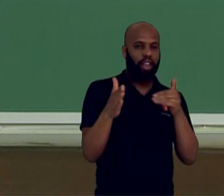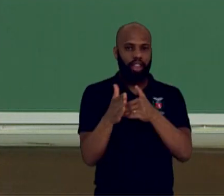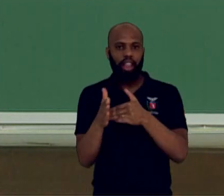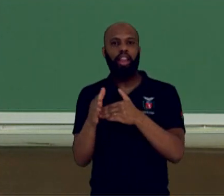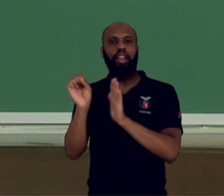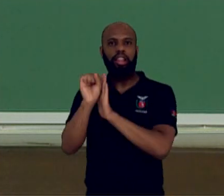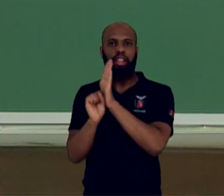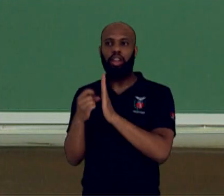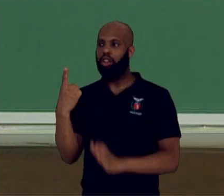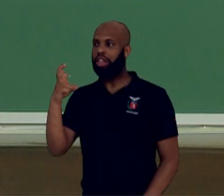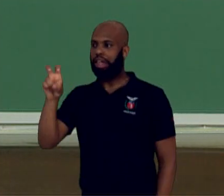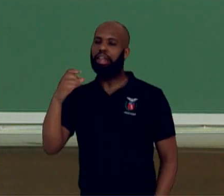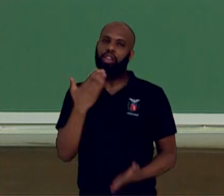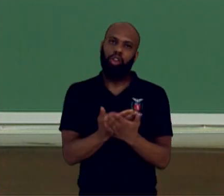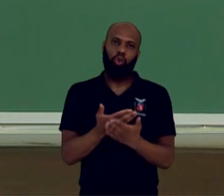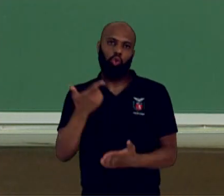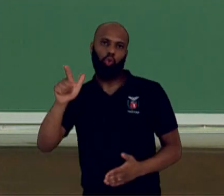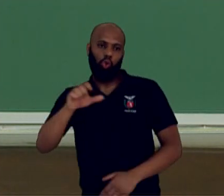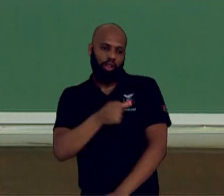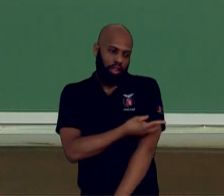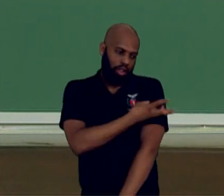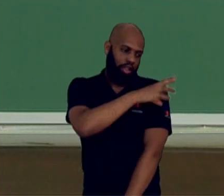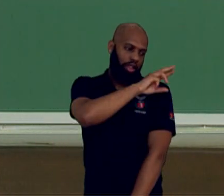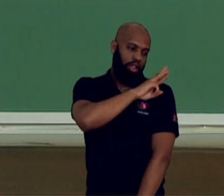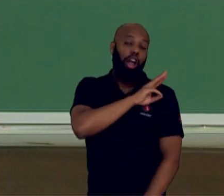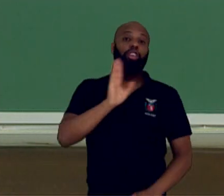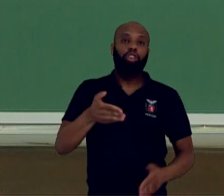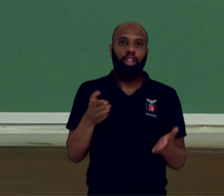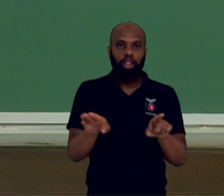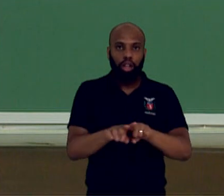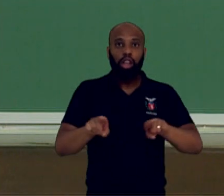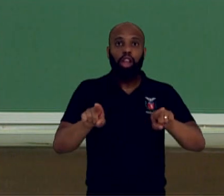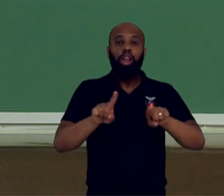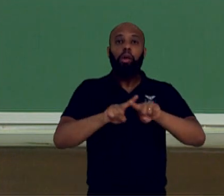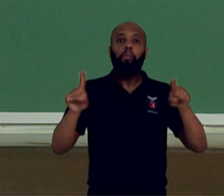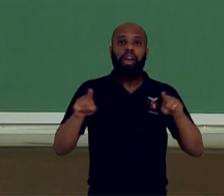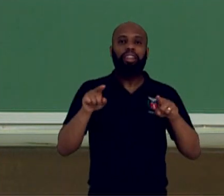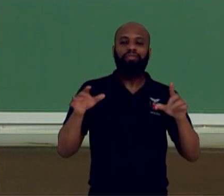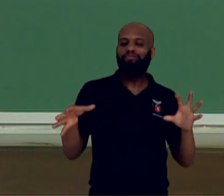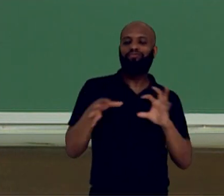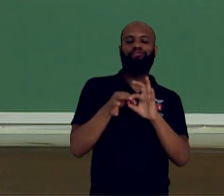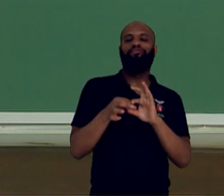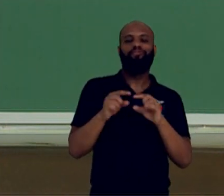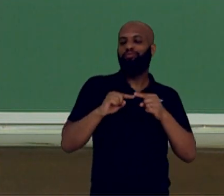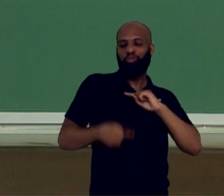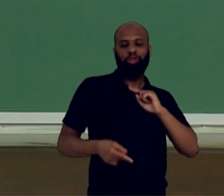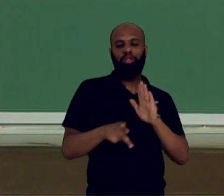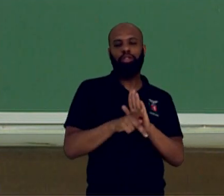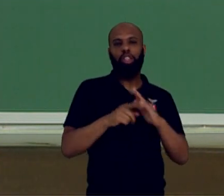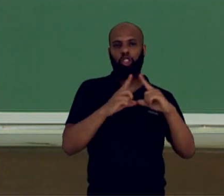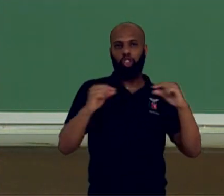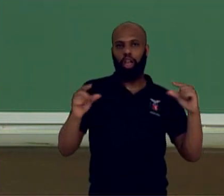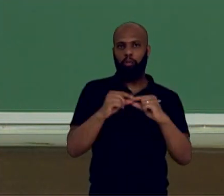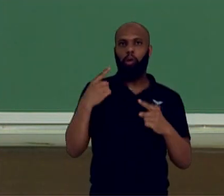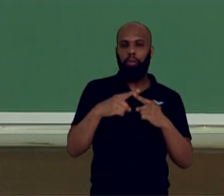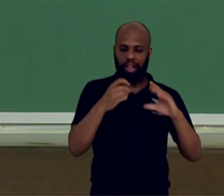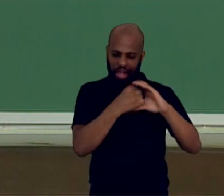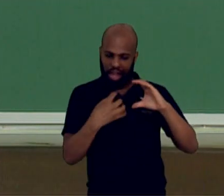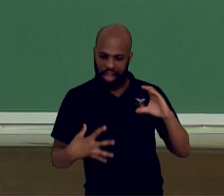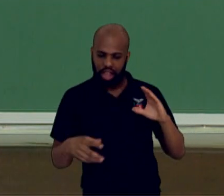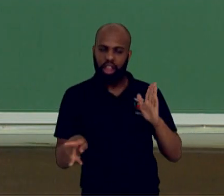estudando em outras séries, e esse conteúdo de feudalismo não se encaixa muito para o Japão, porque nós não temos as mesmas características de